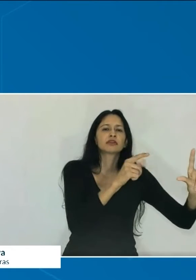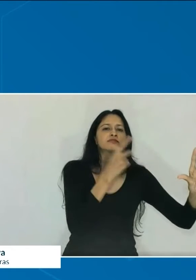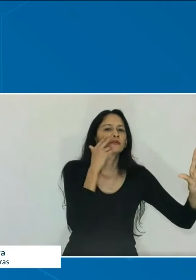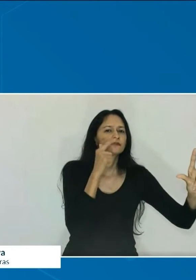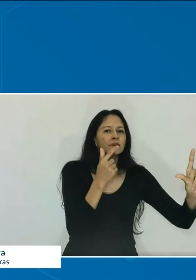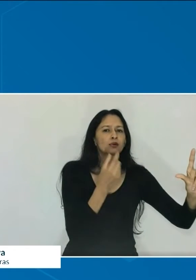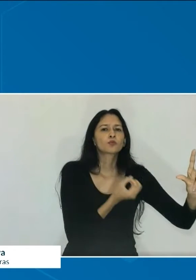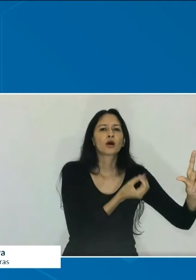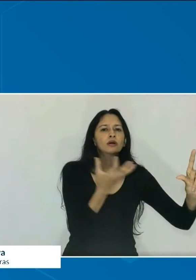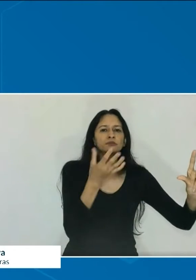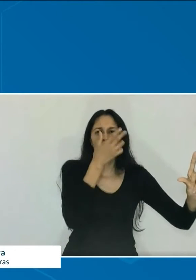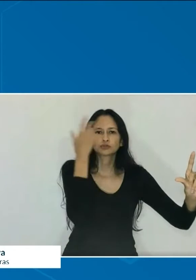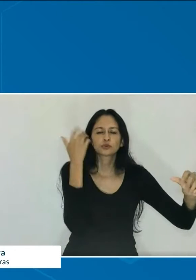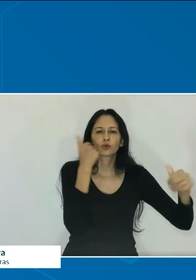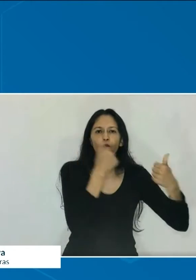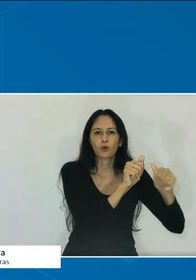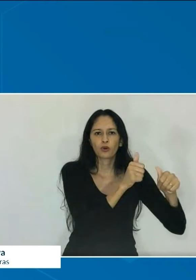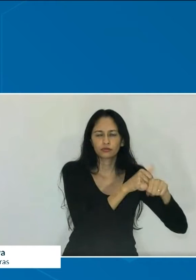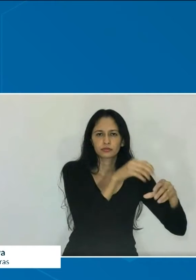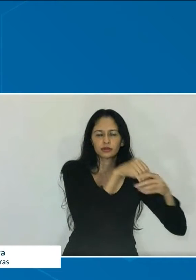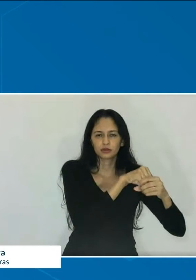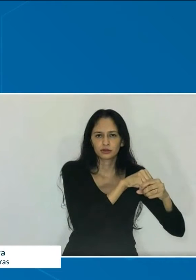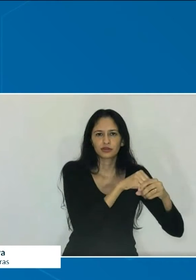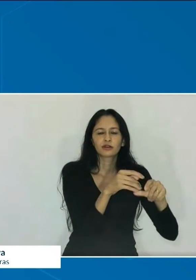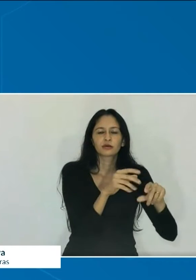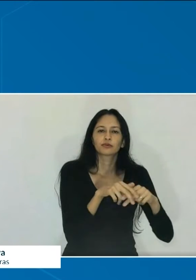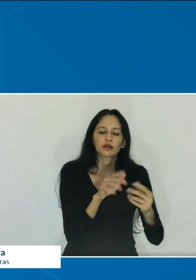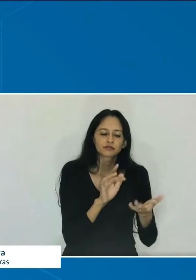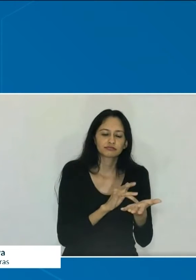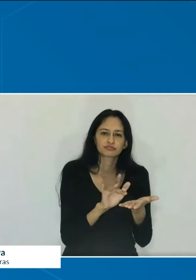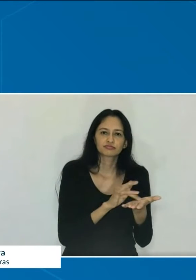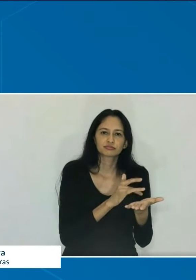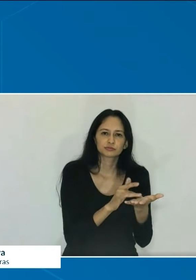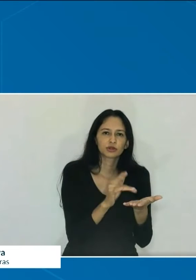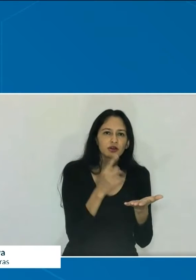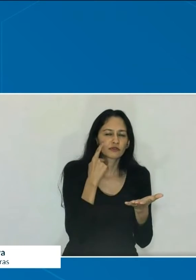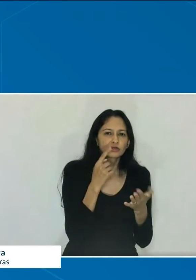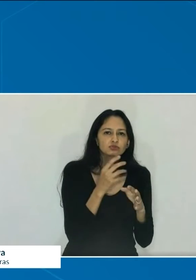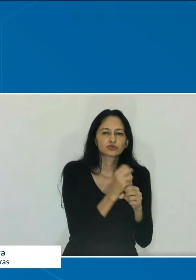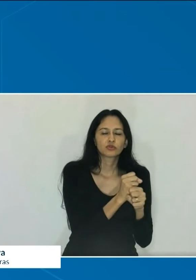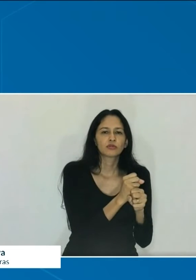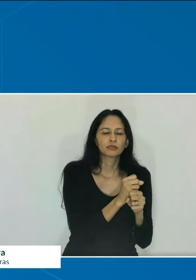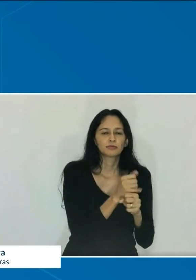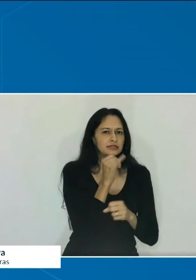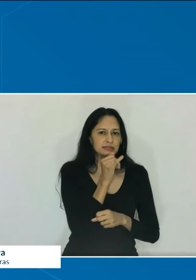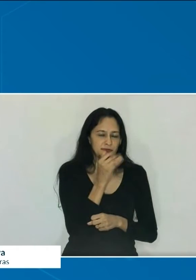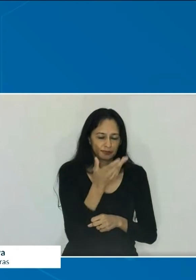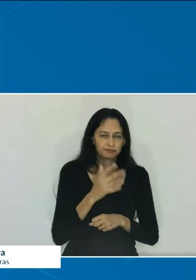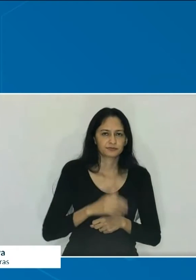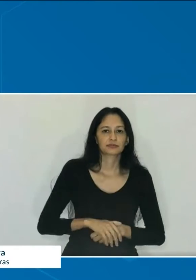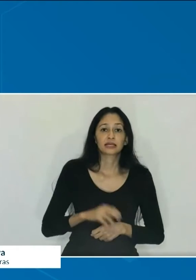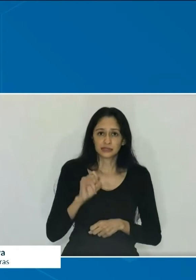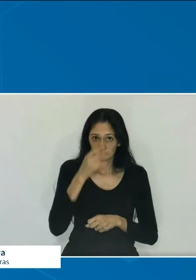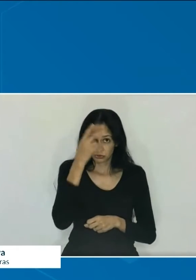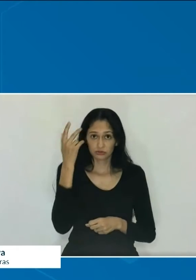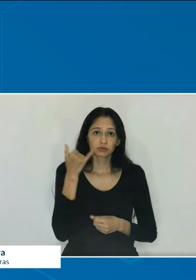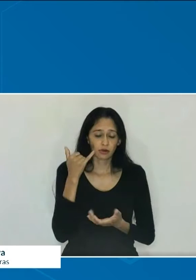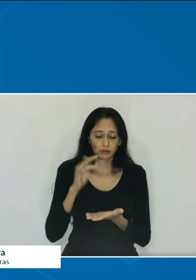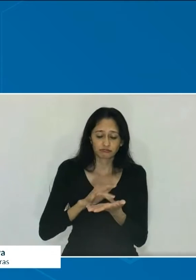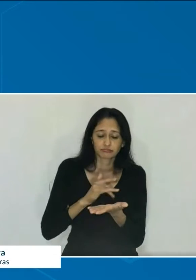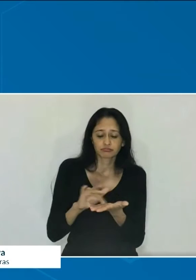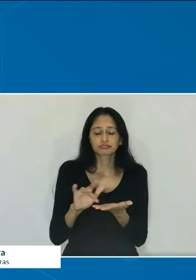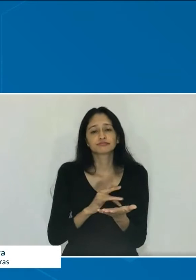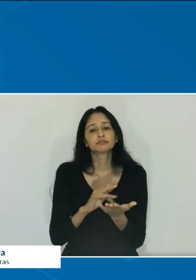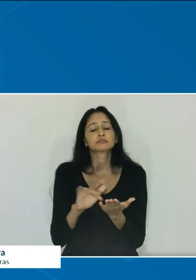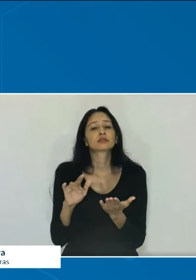ônibus a partir dos smartphones. Então, como que funciona a ideia, né? Por exemplo, quando você tem um smartphone, você olha lá,